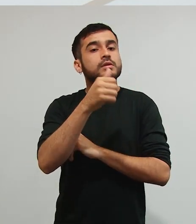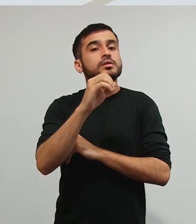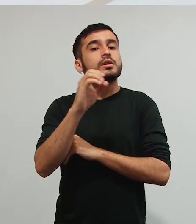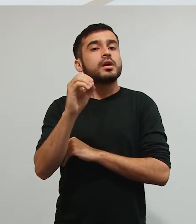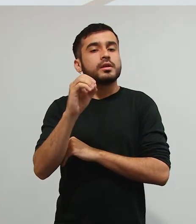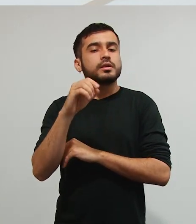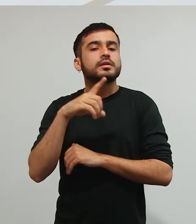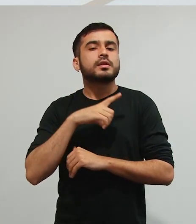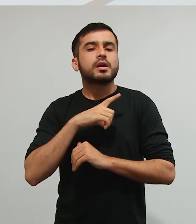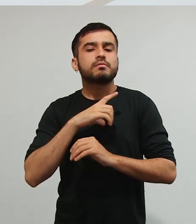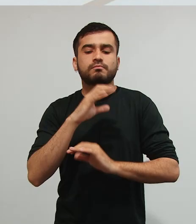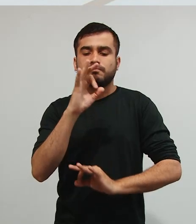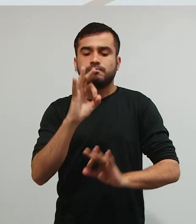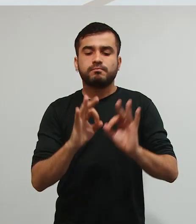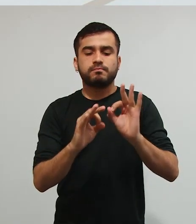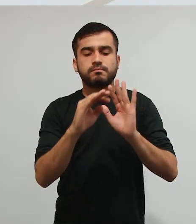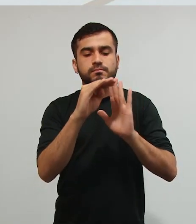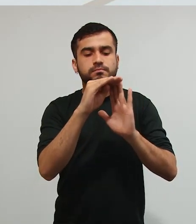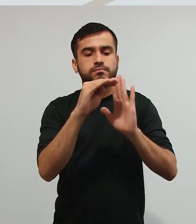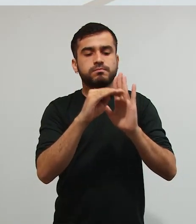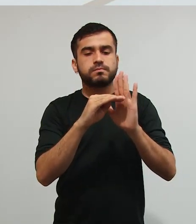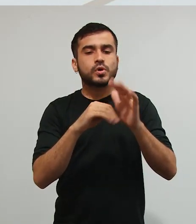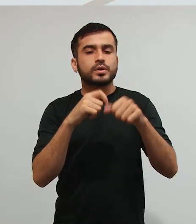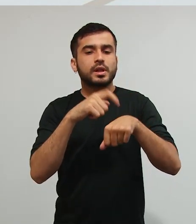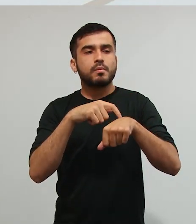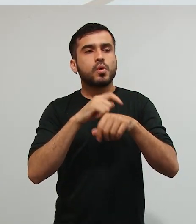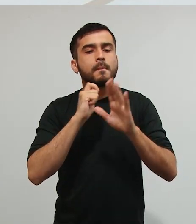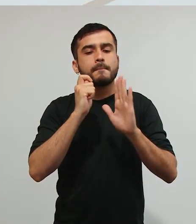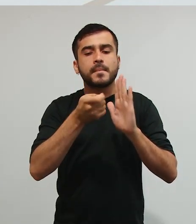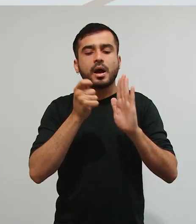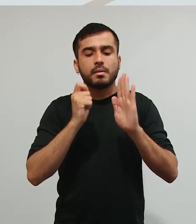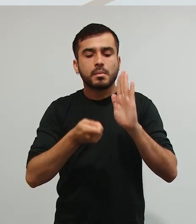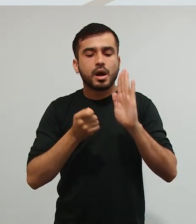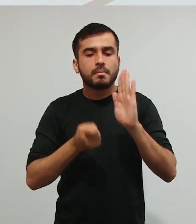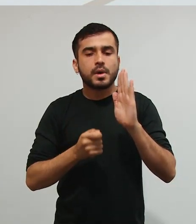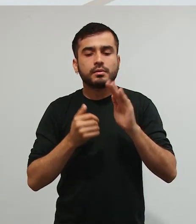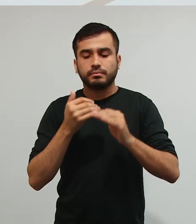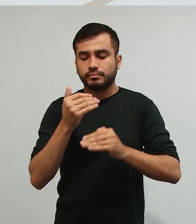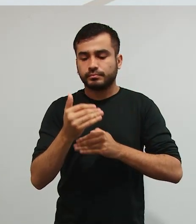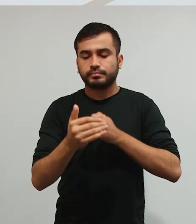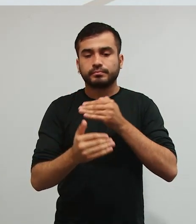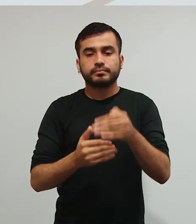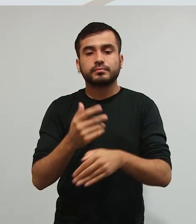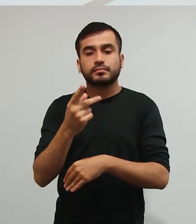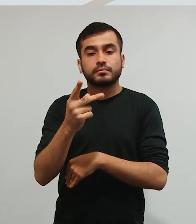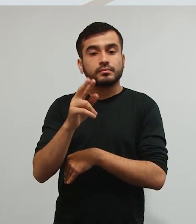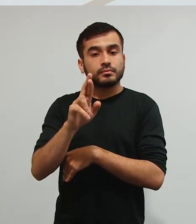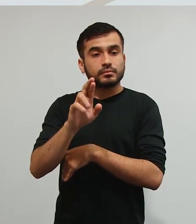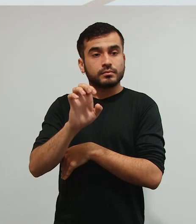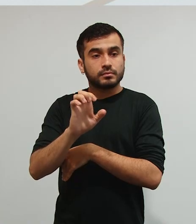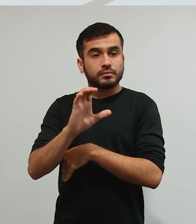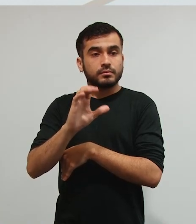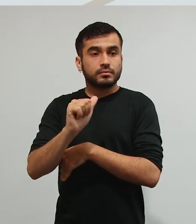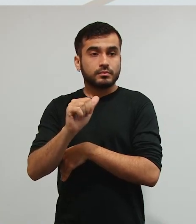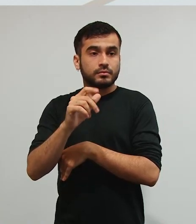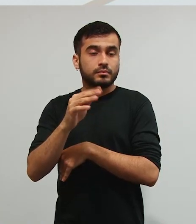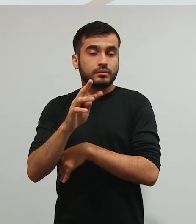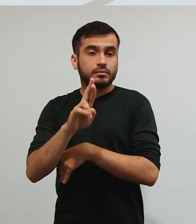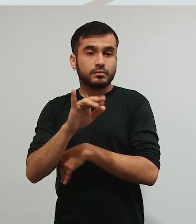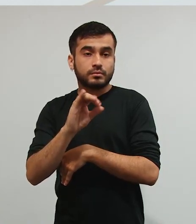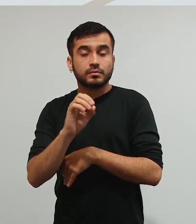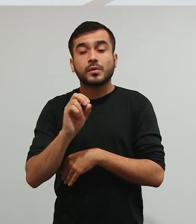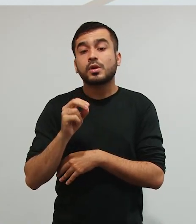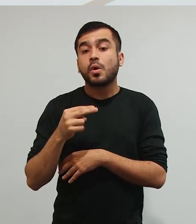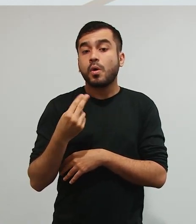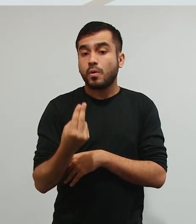sentido de que existe uma ordem cronológica de pagamentos, né, dos precatórios ou dos RPVs,